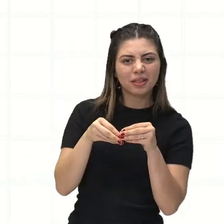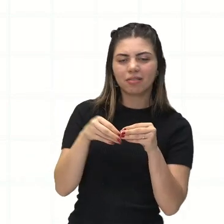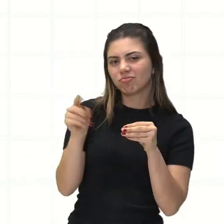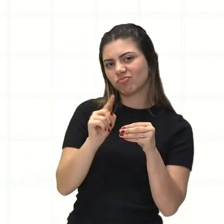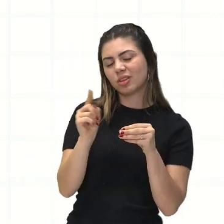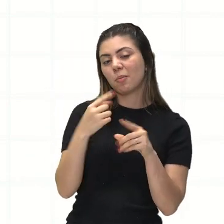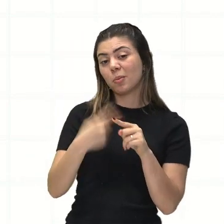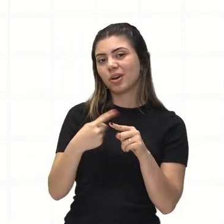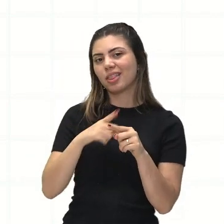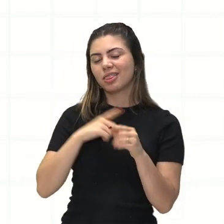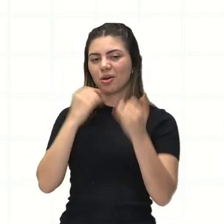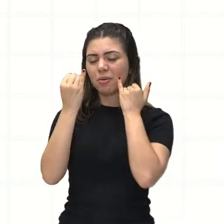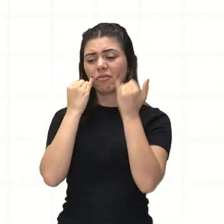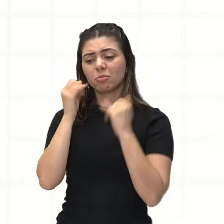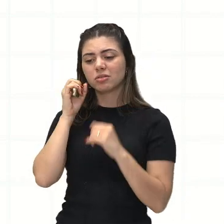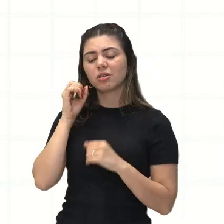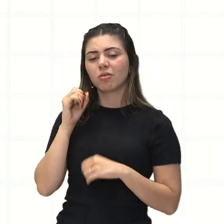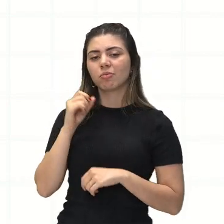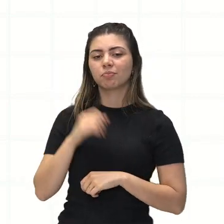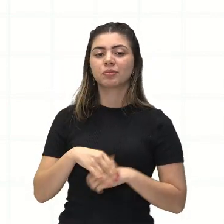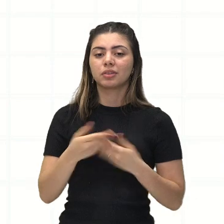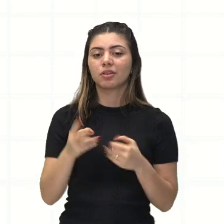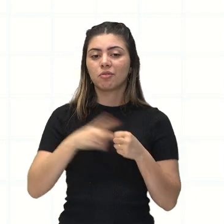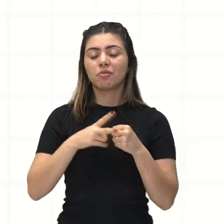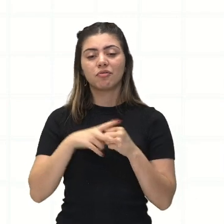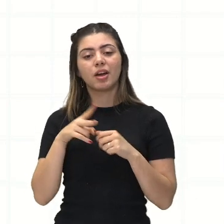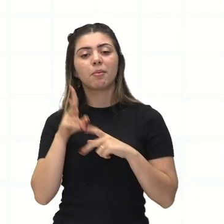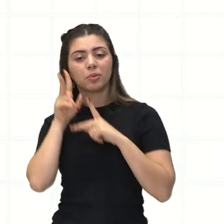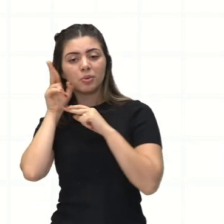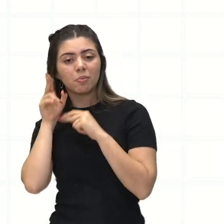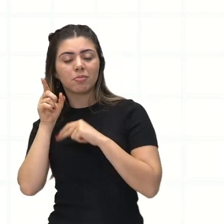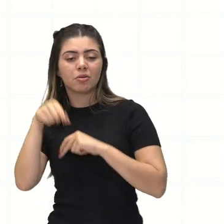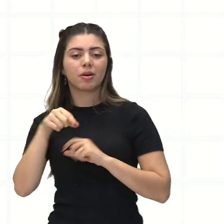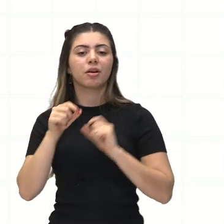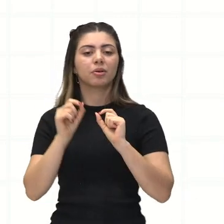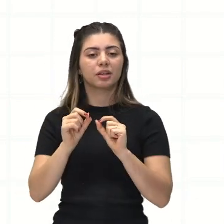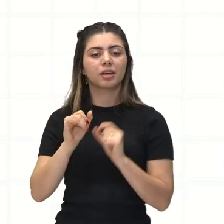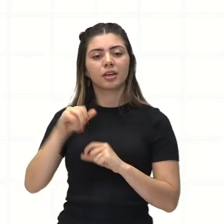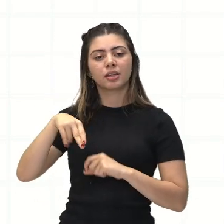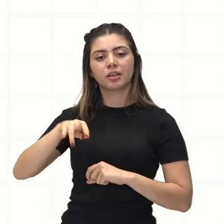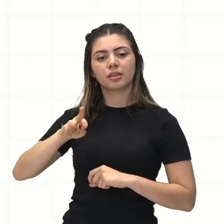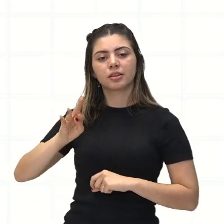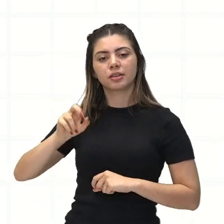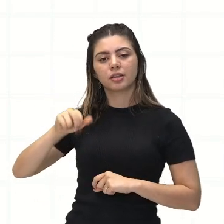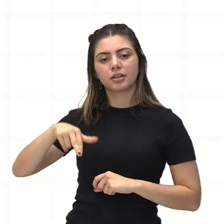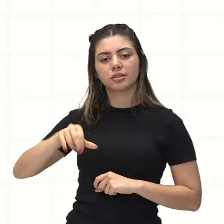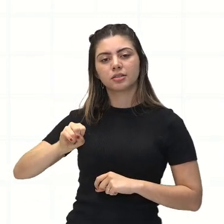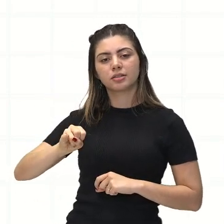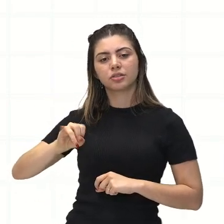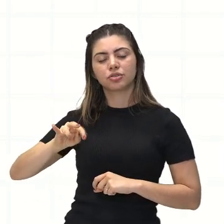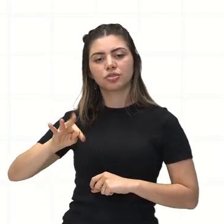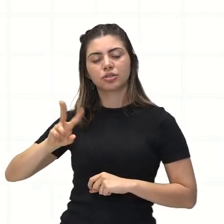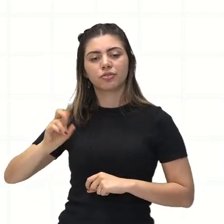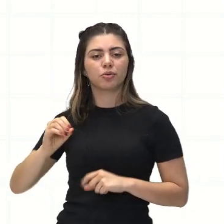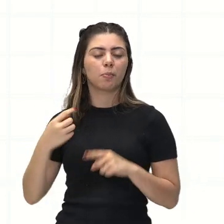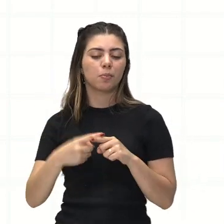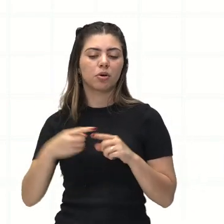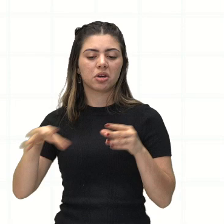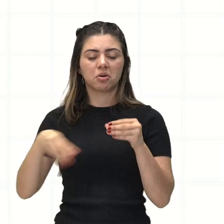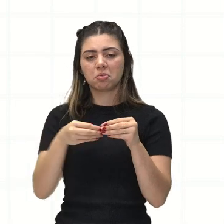a informação completa aí. O verbo dormiu é intransitivo, pois não precisa de um objeto para completar esse seu